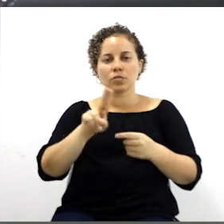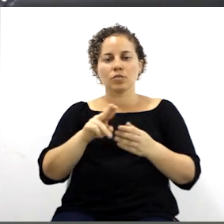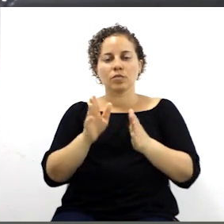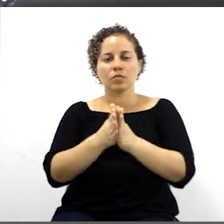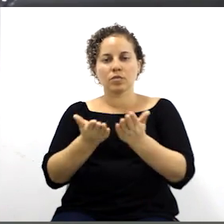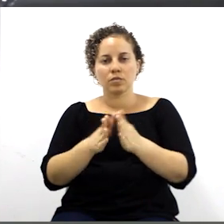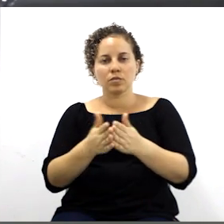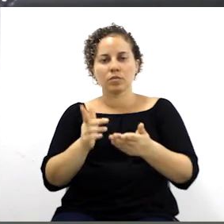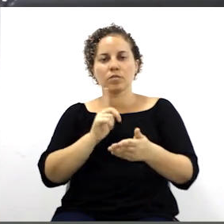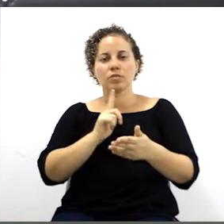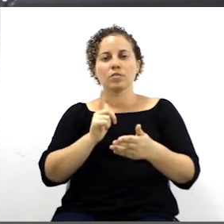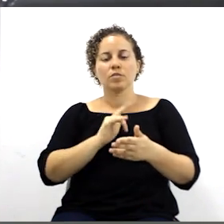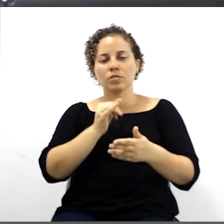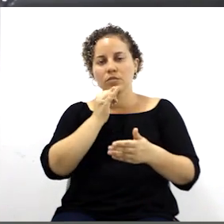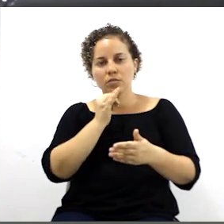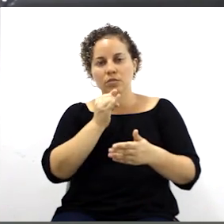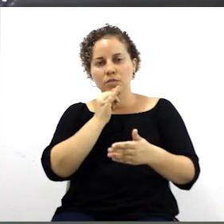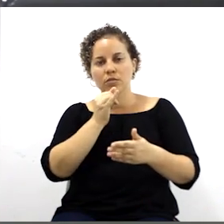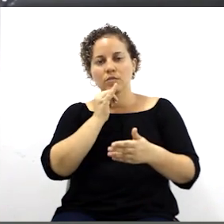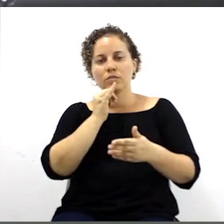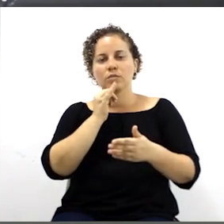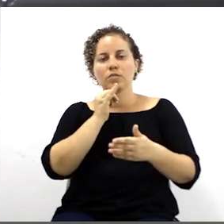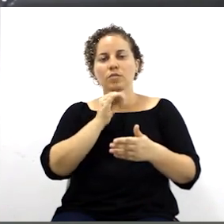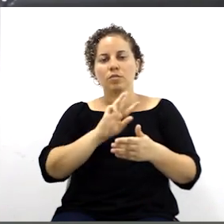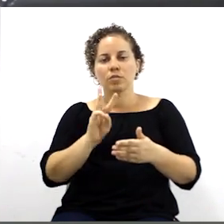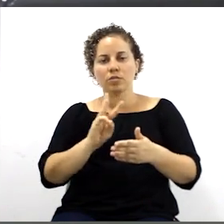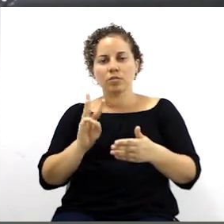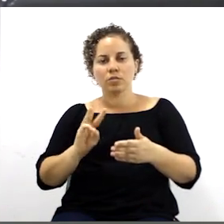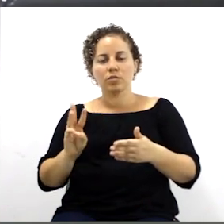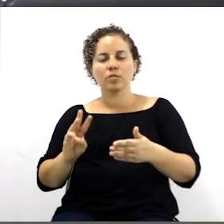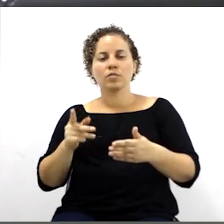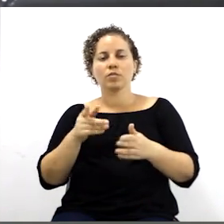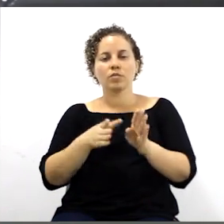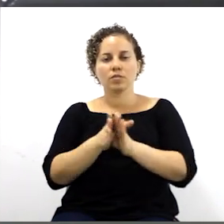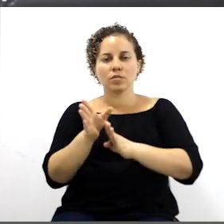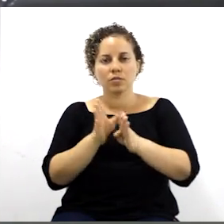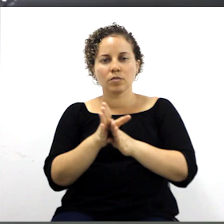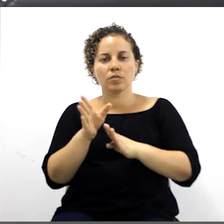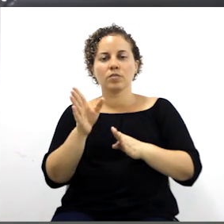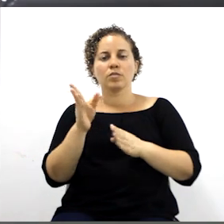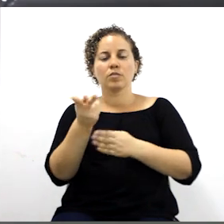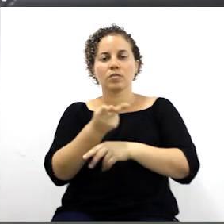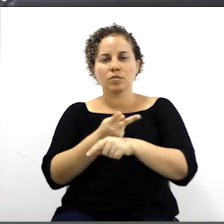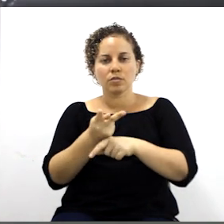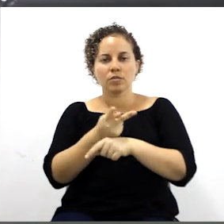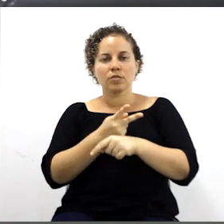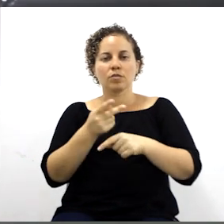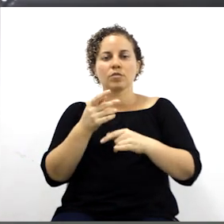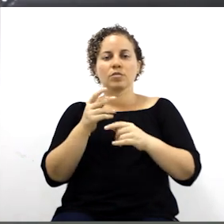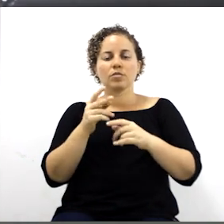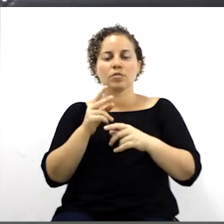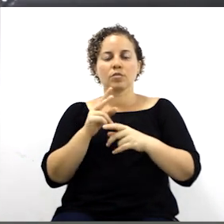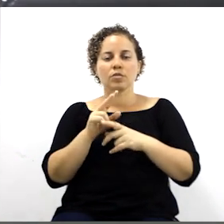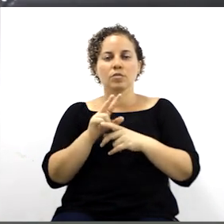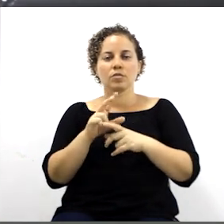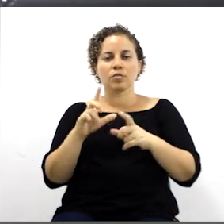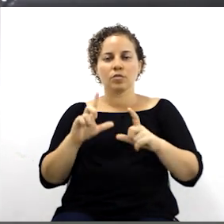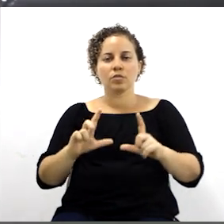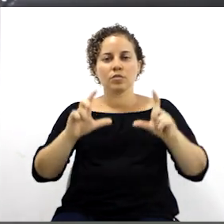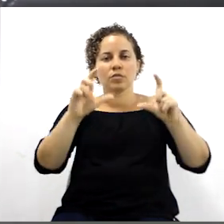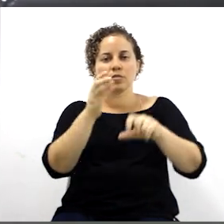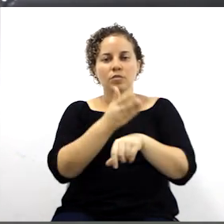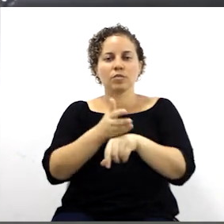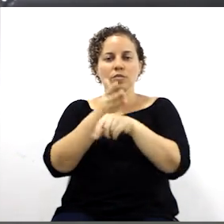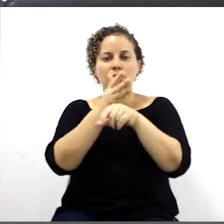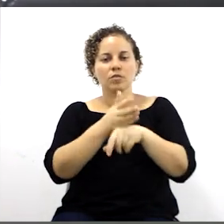lá tem alguns exemplos de alguns vídeos, tem alguns sites que a gente recomenda para que vocês possam assistir alguns vídeos que falam de educação de